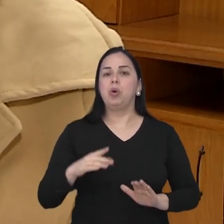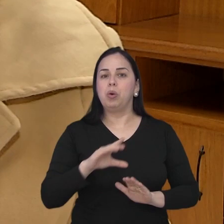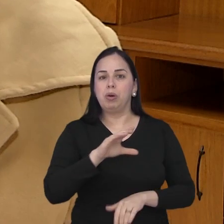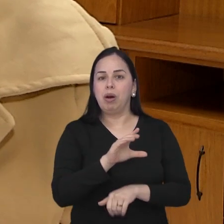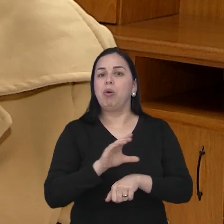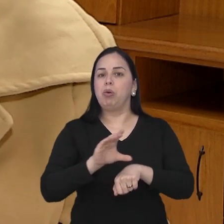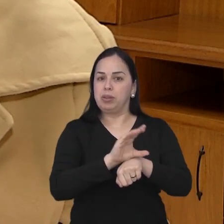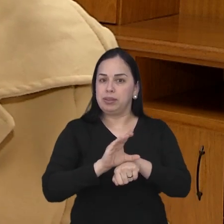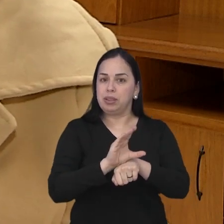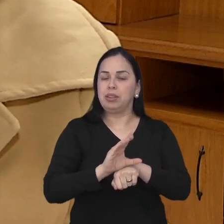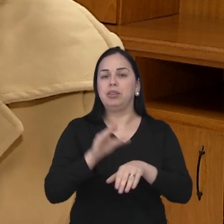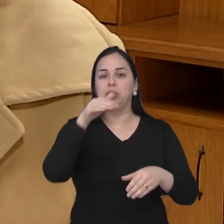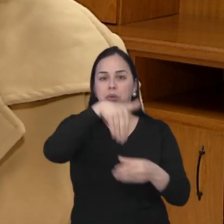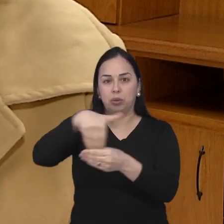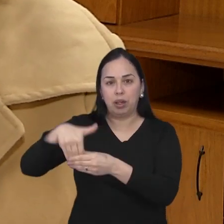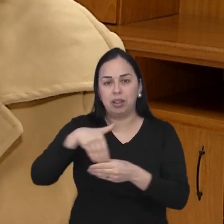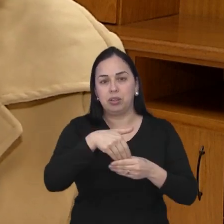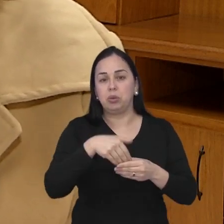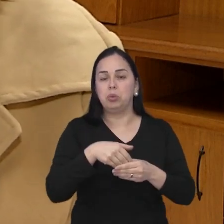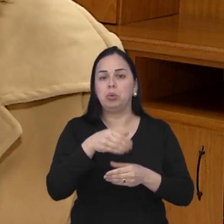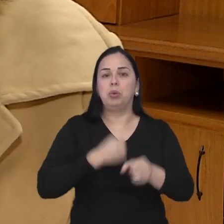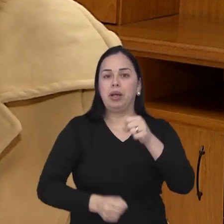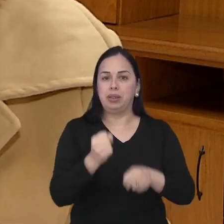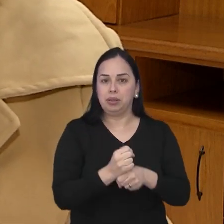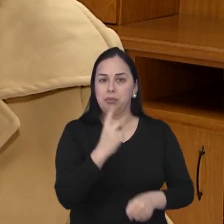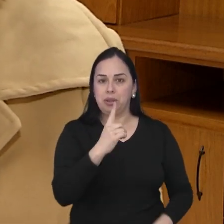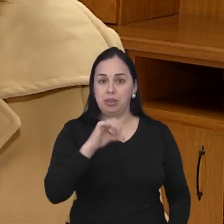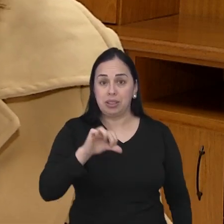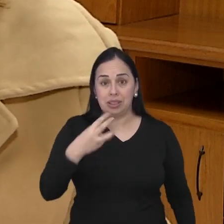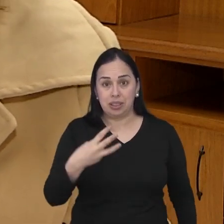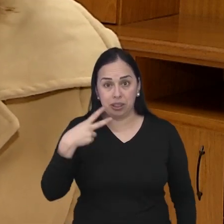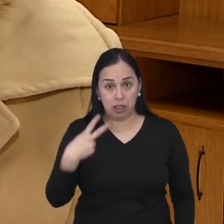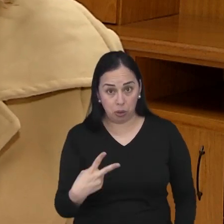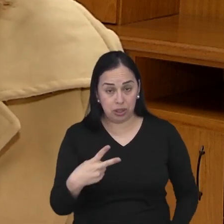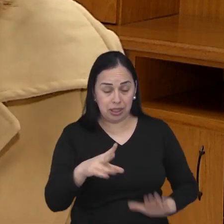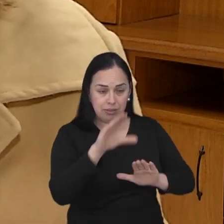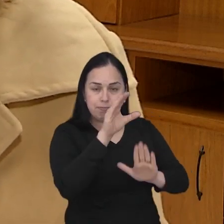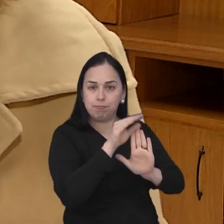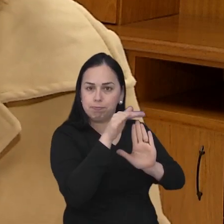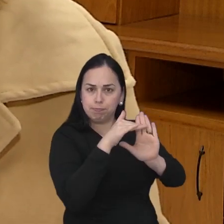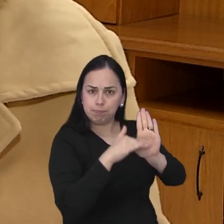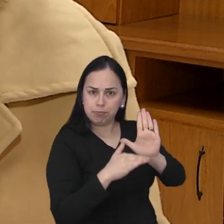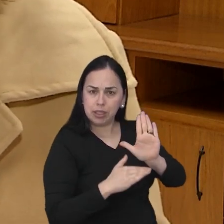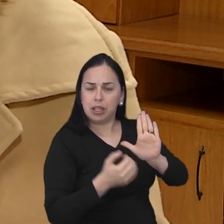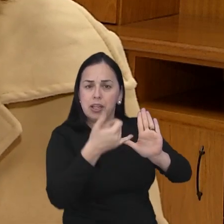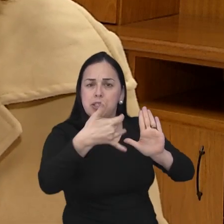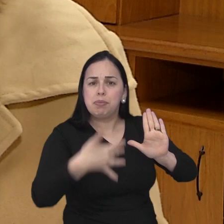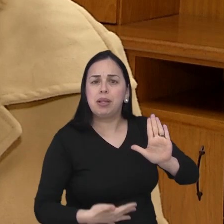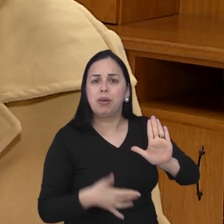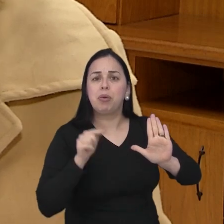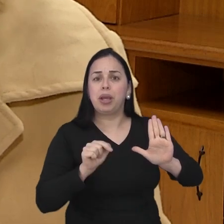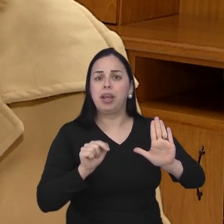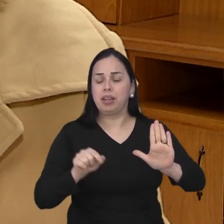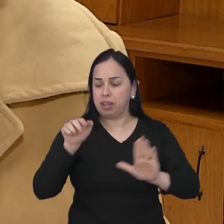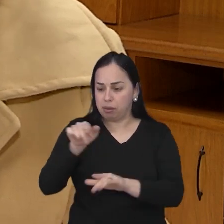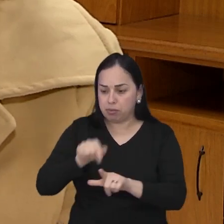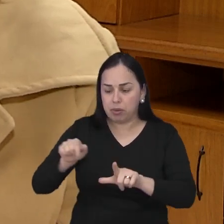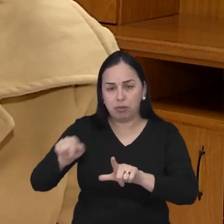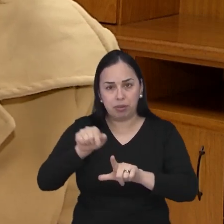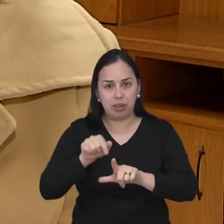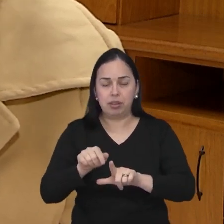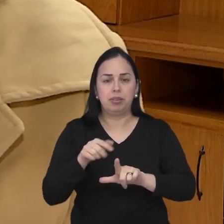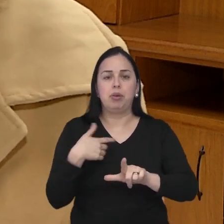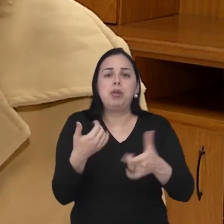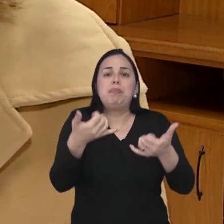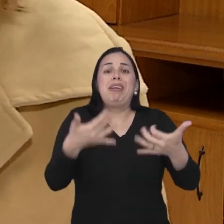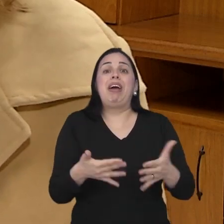que é o código que institui a justiça eleitoral no Brasil. Lá já estava previsto a utilização de máquinas de